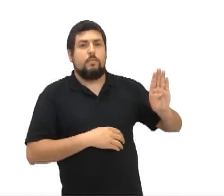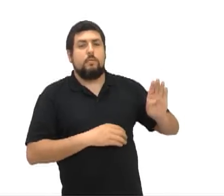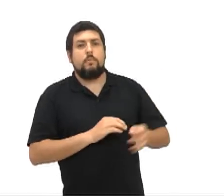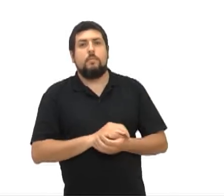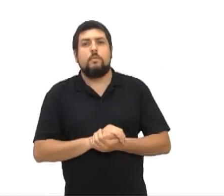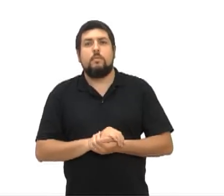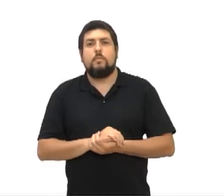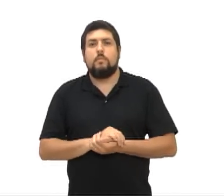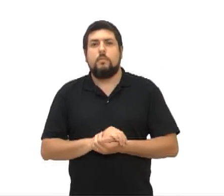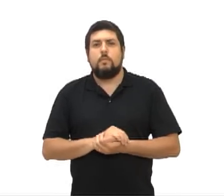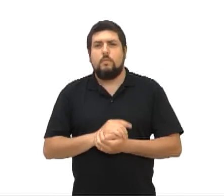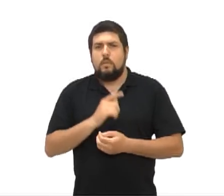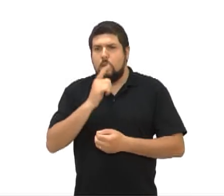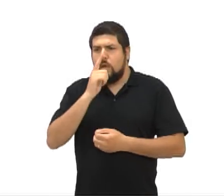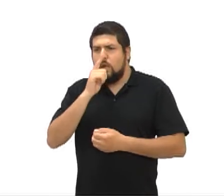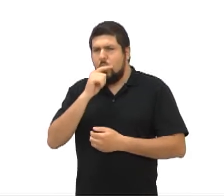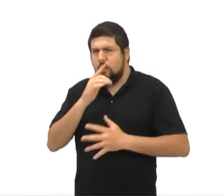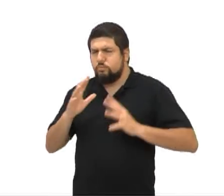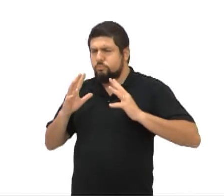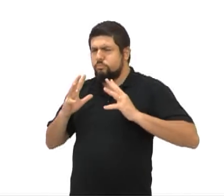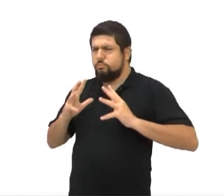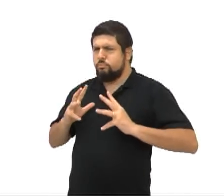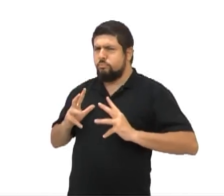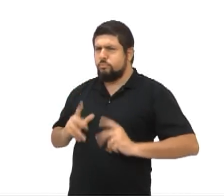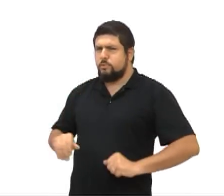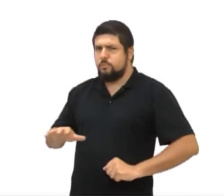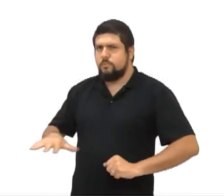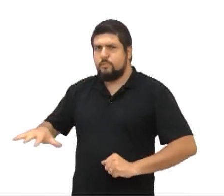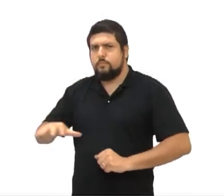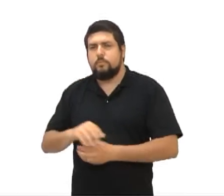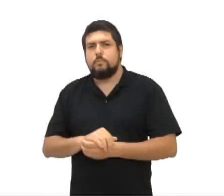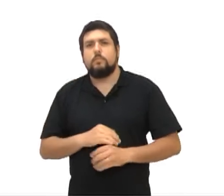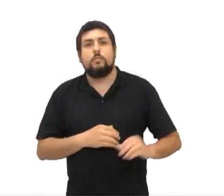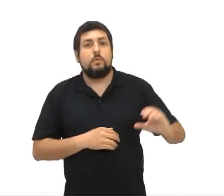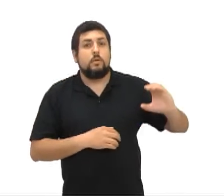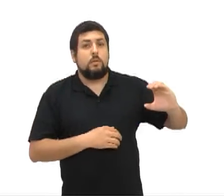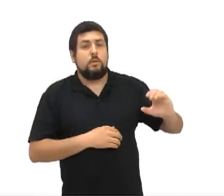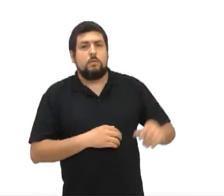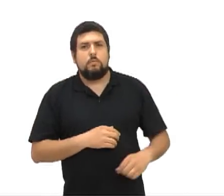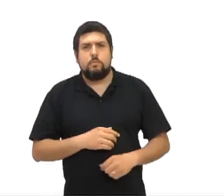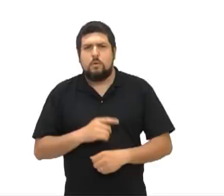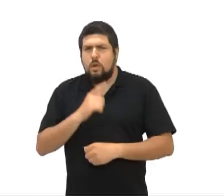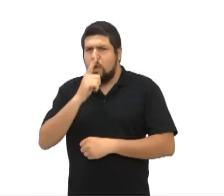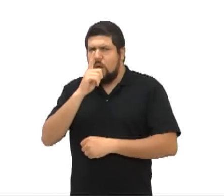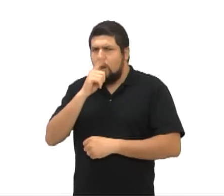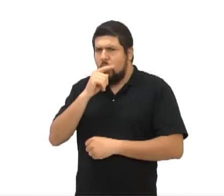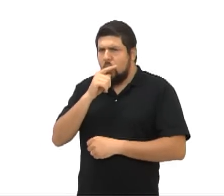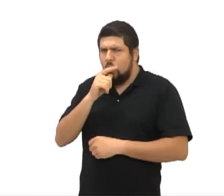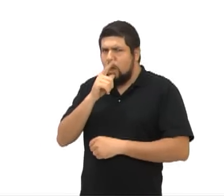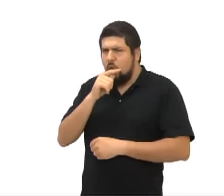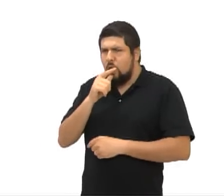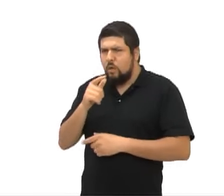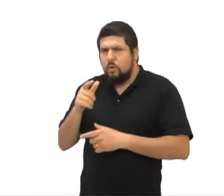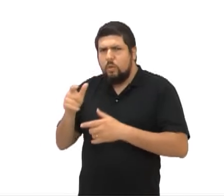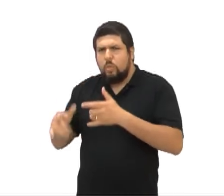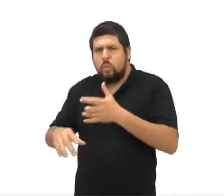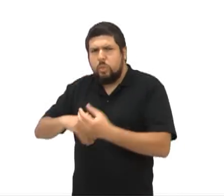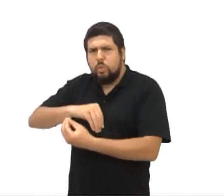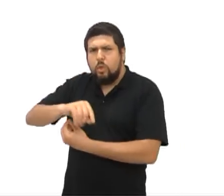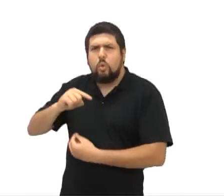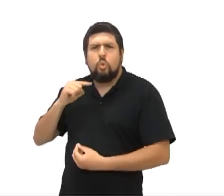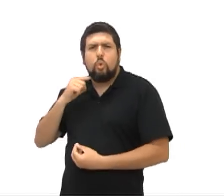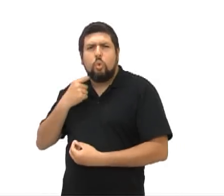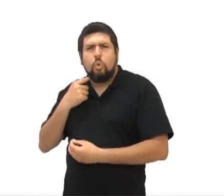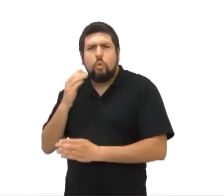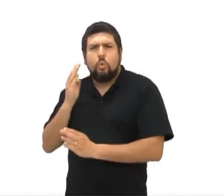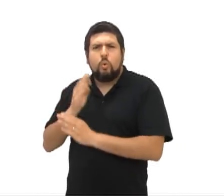de água extremamente límpida? Letra C, a contaminação da água da cidade por agrotóxicos? Ou